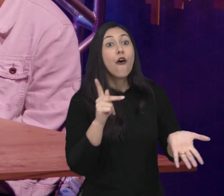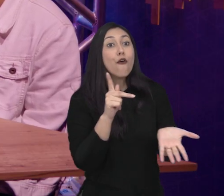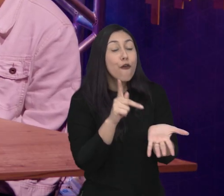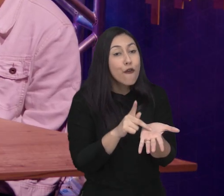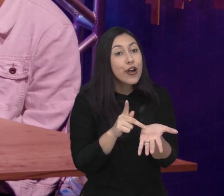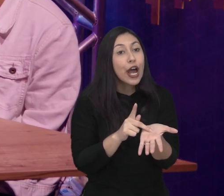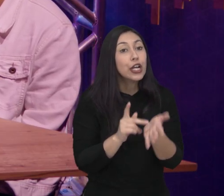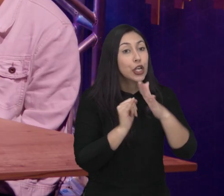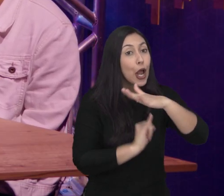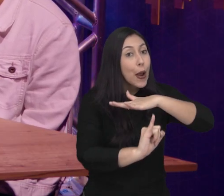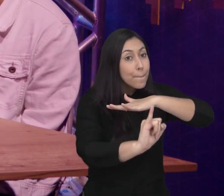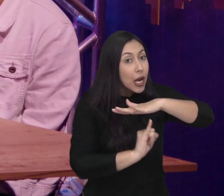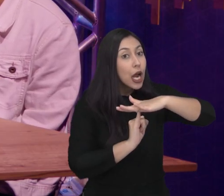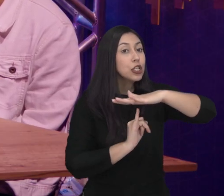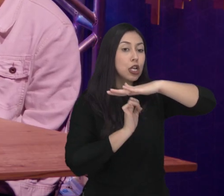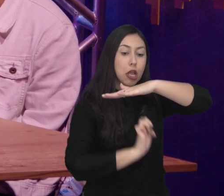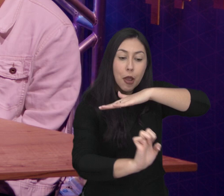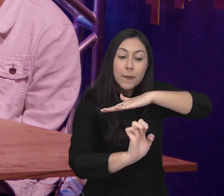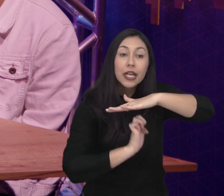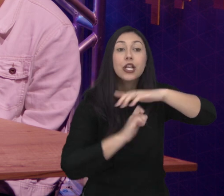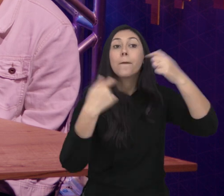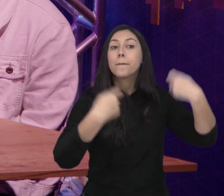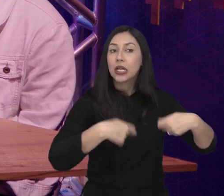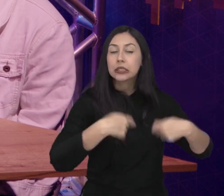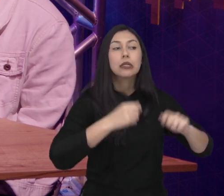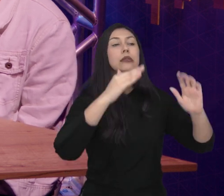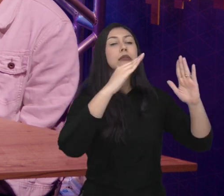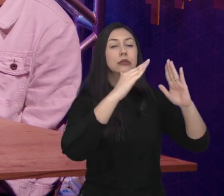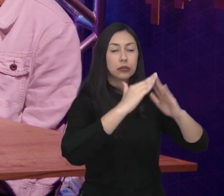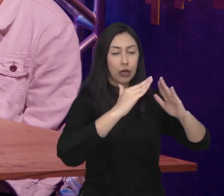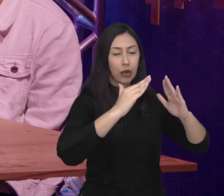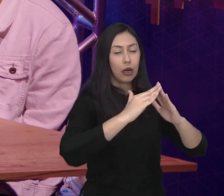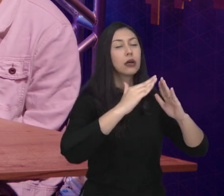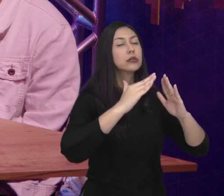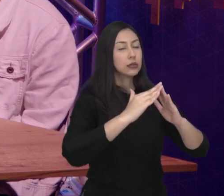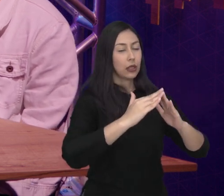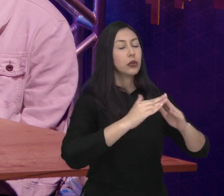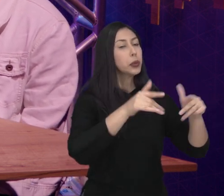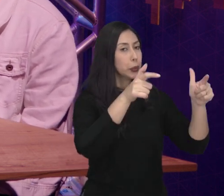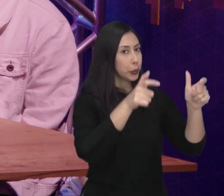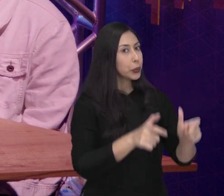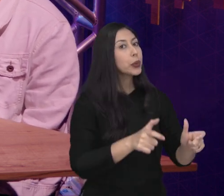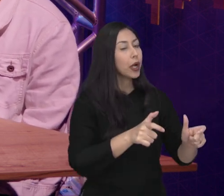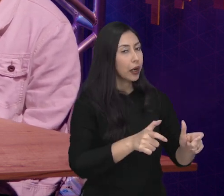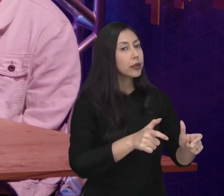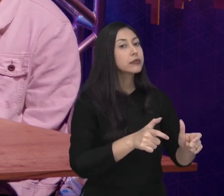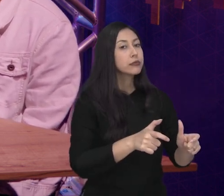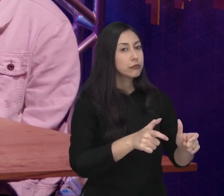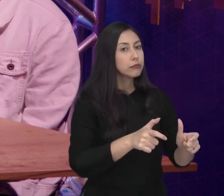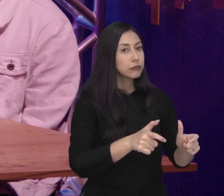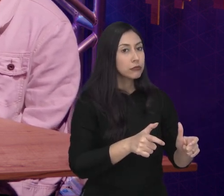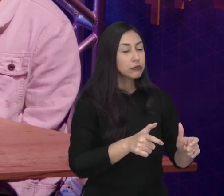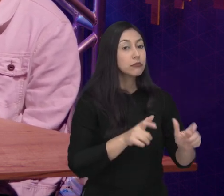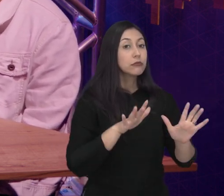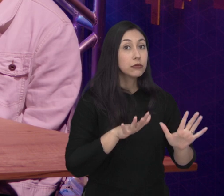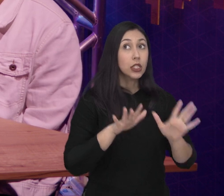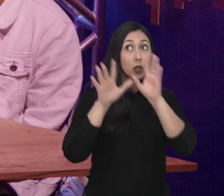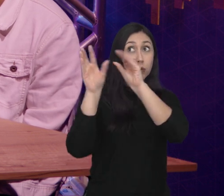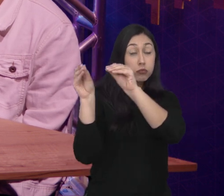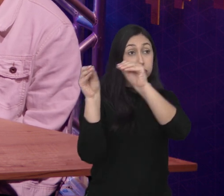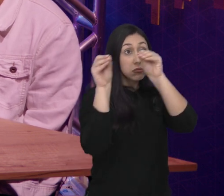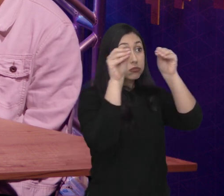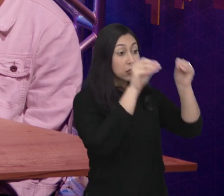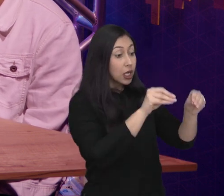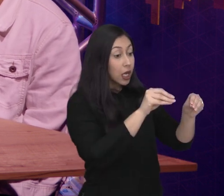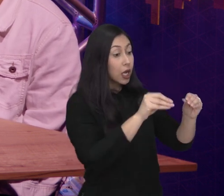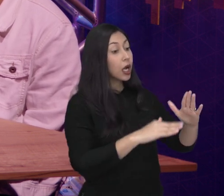você precisa fixar uma residência. Então, você precisa, de fato, sair de um lugar, ir para